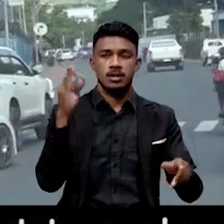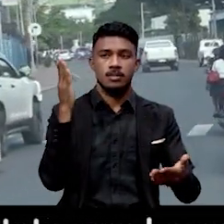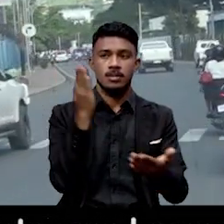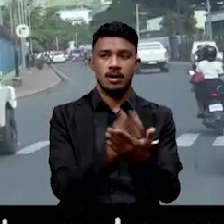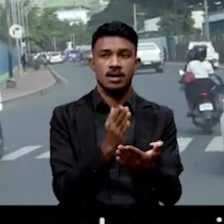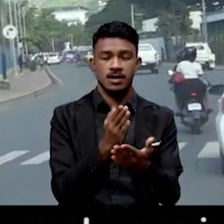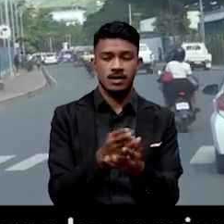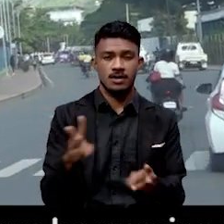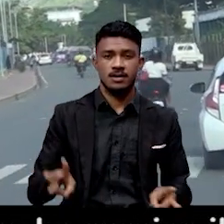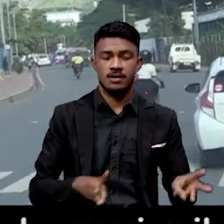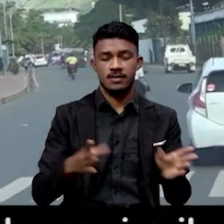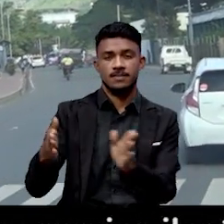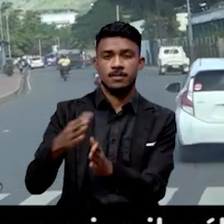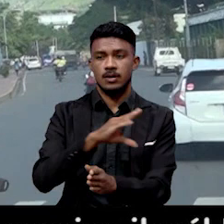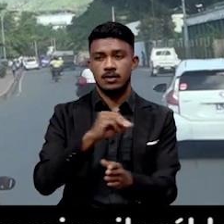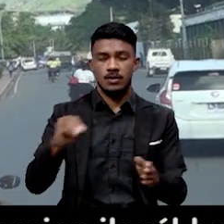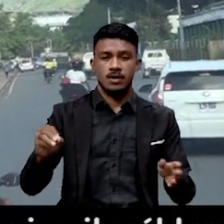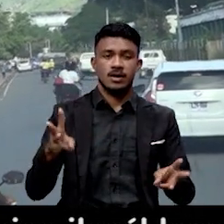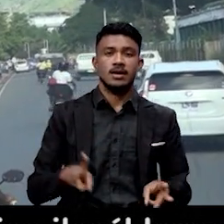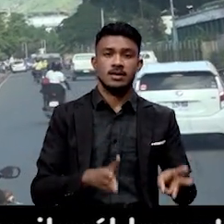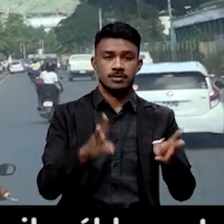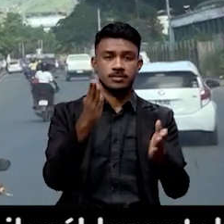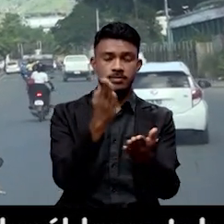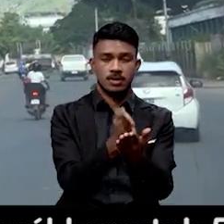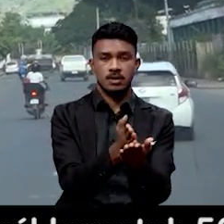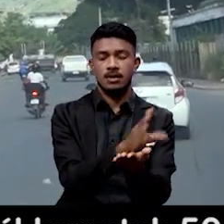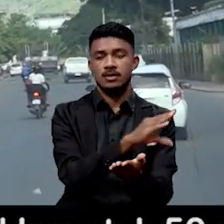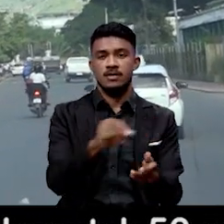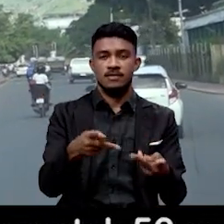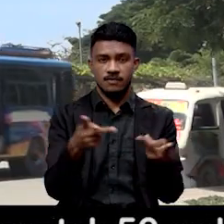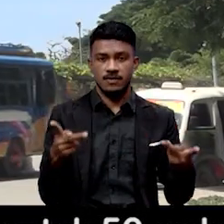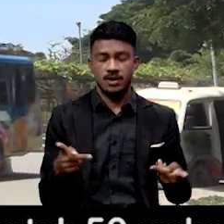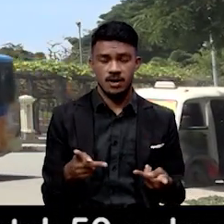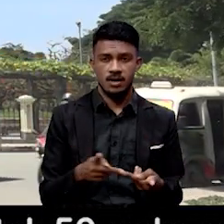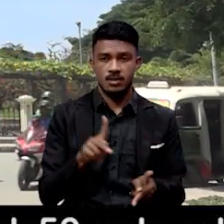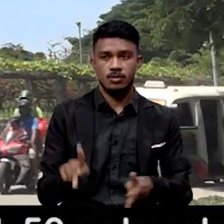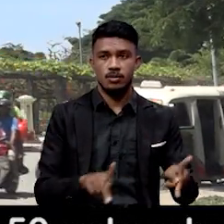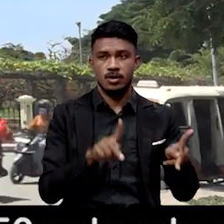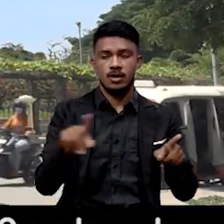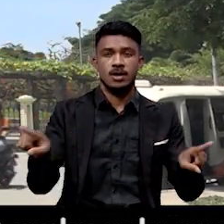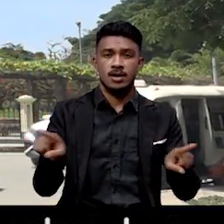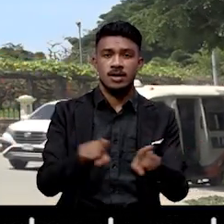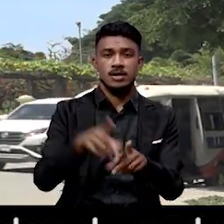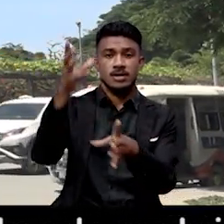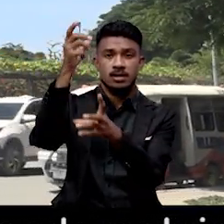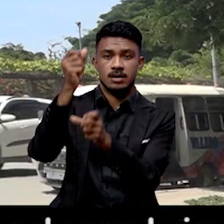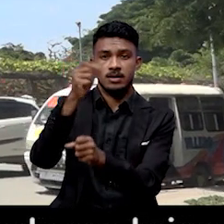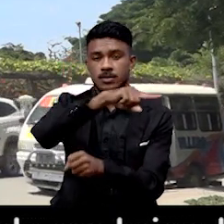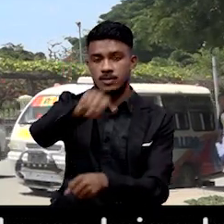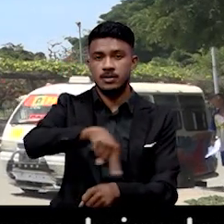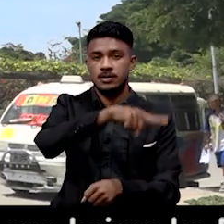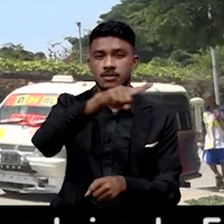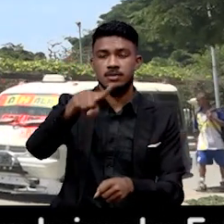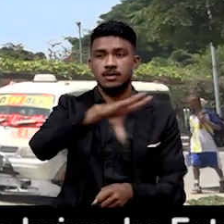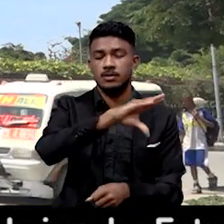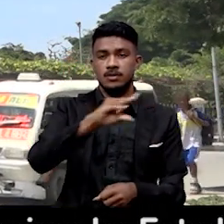balung para iha estrada laran. Alain dine iha fatin publiku hanesan rotunda Presidente Nicolau Lobato Comoro, rotunda Delta